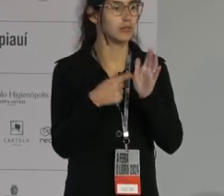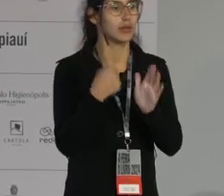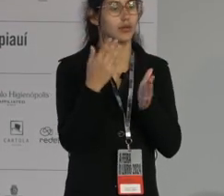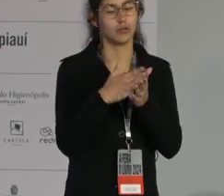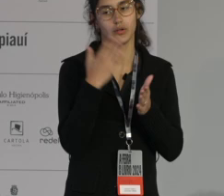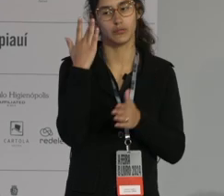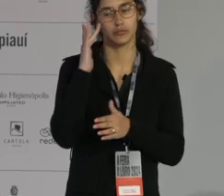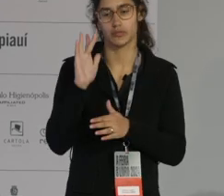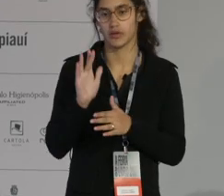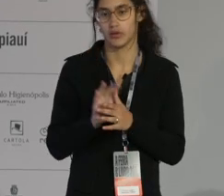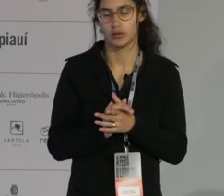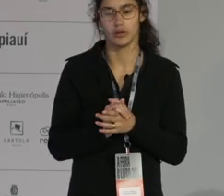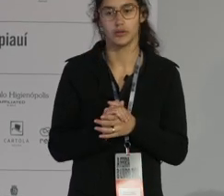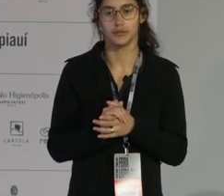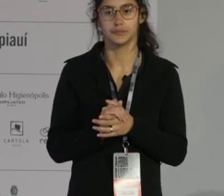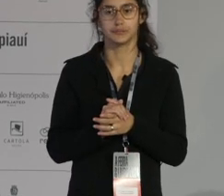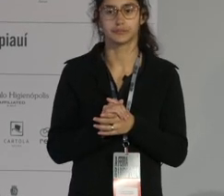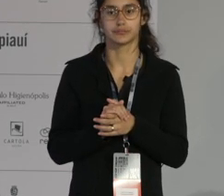sei lá.